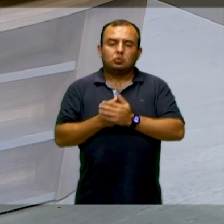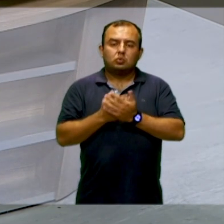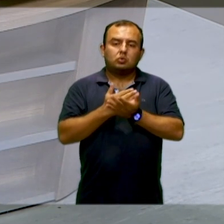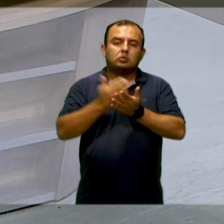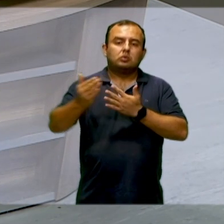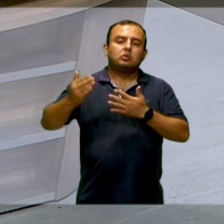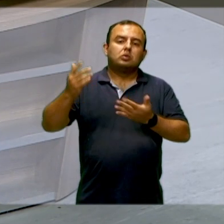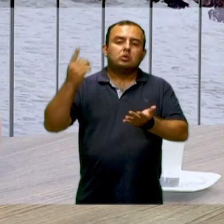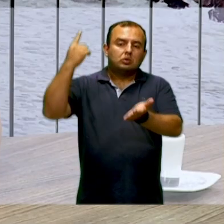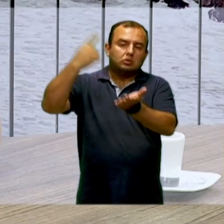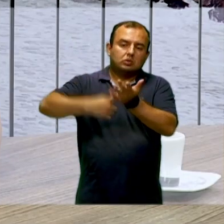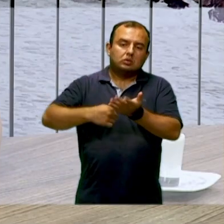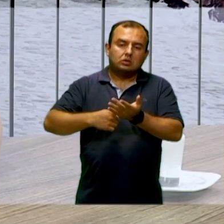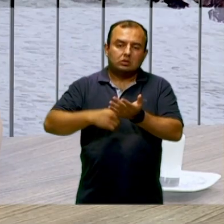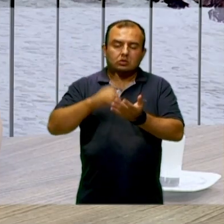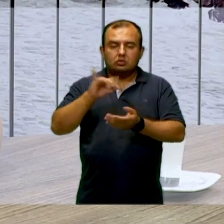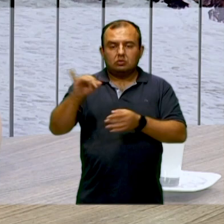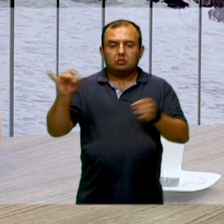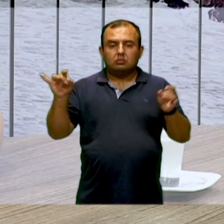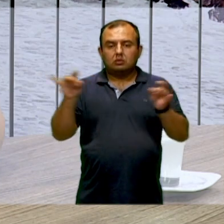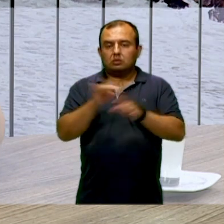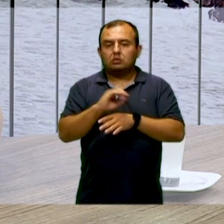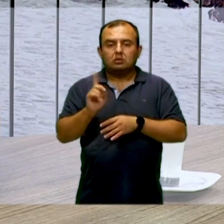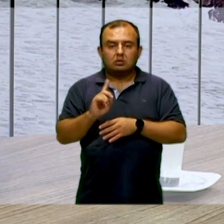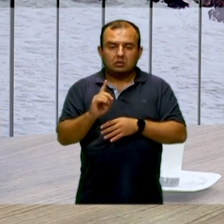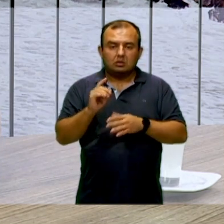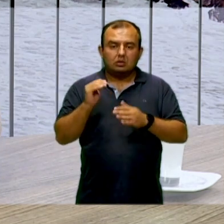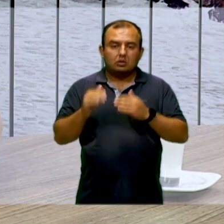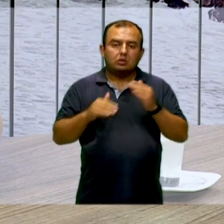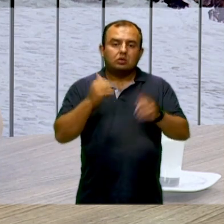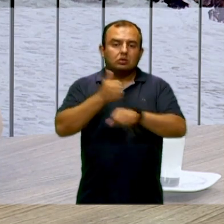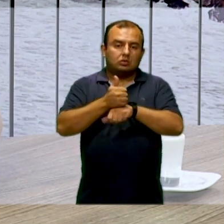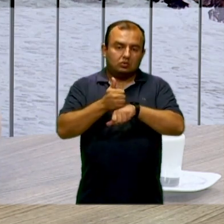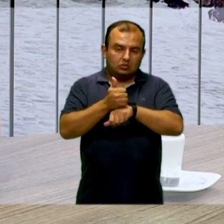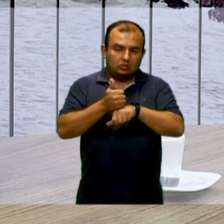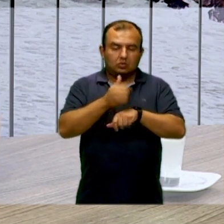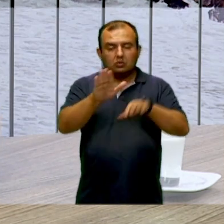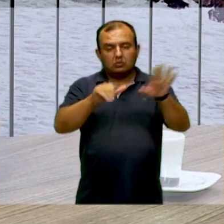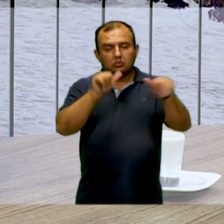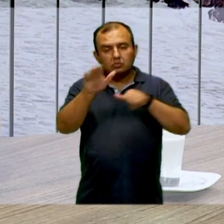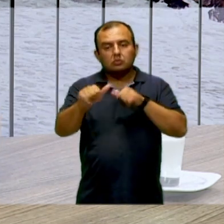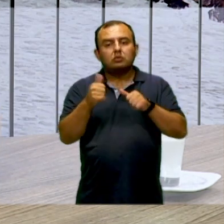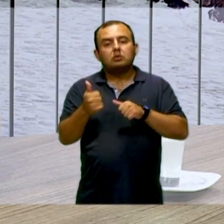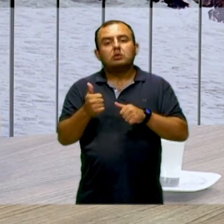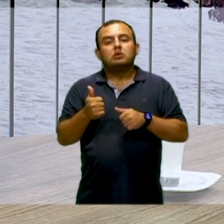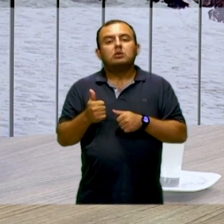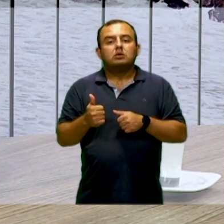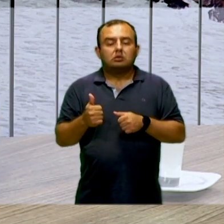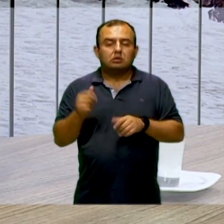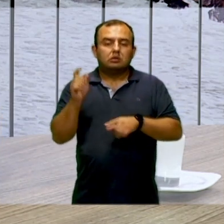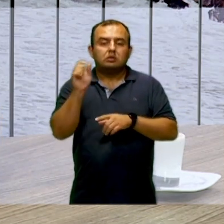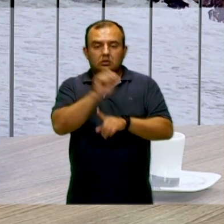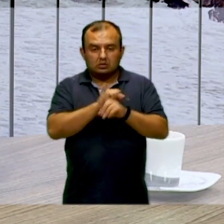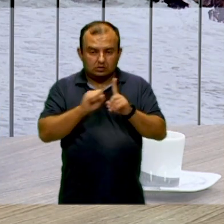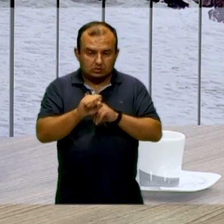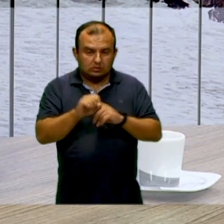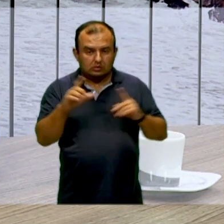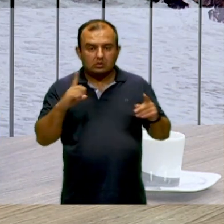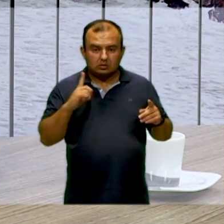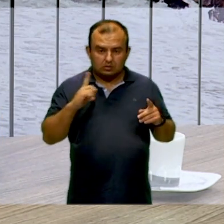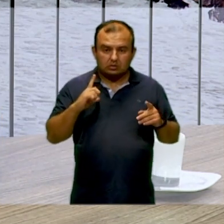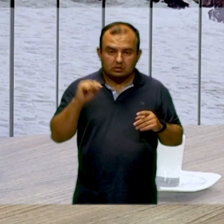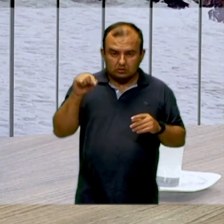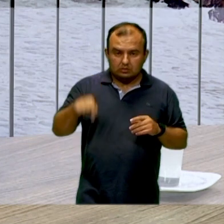um credenciamento com data certa para fechar. Então, na medida que os profissionais vão vindo, se for uma demanda da sociedade e ele